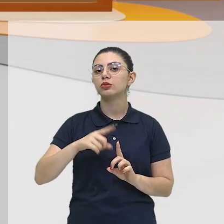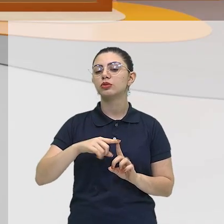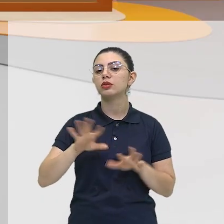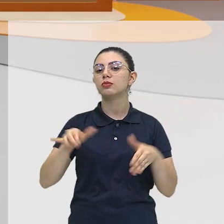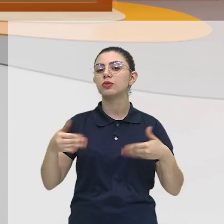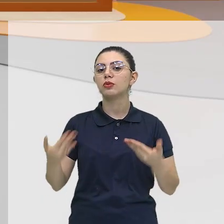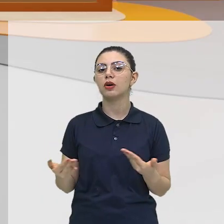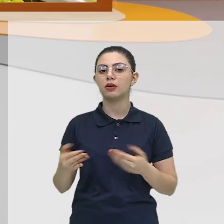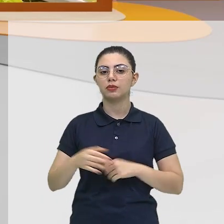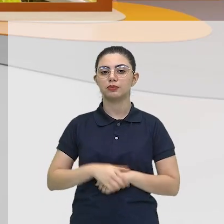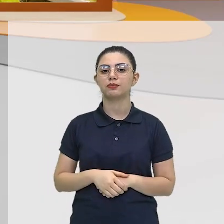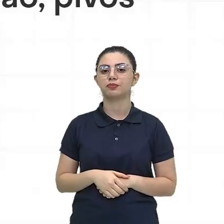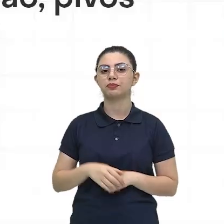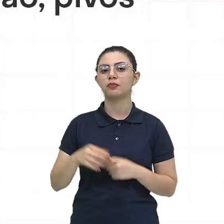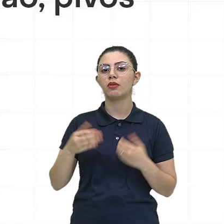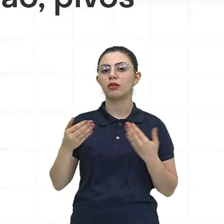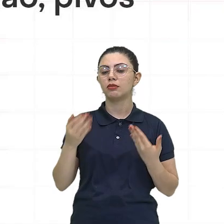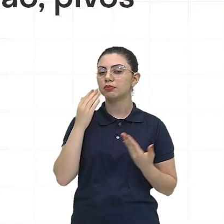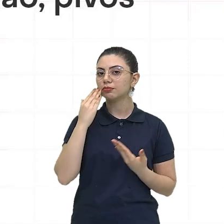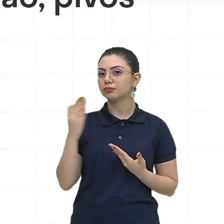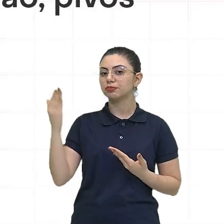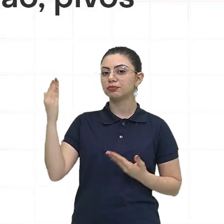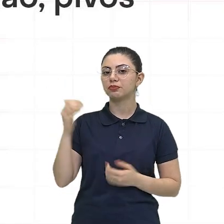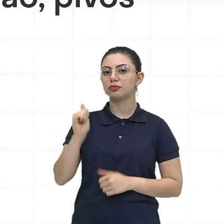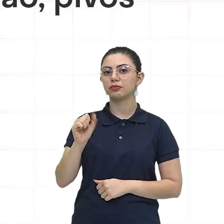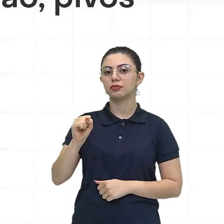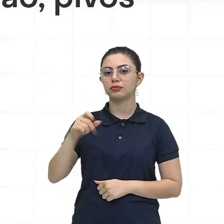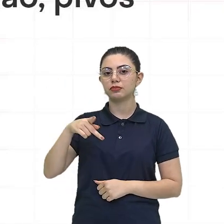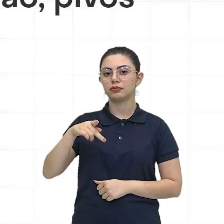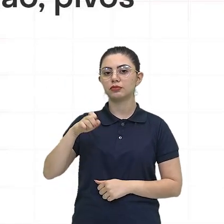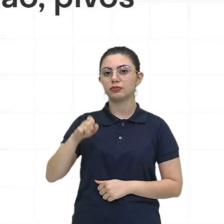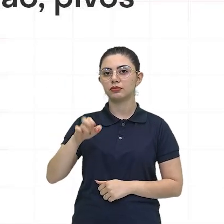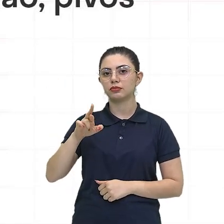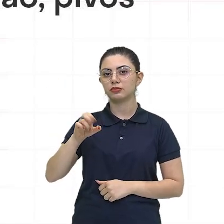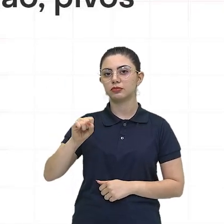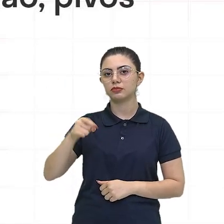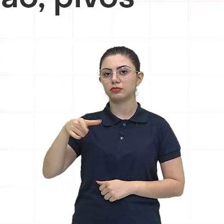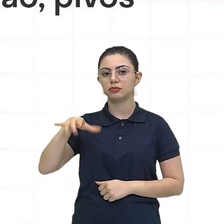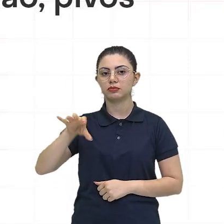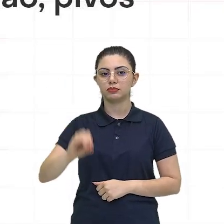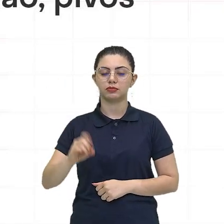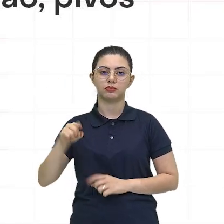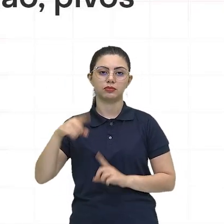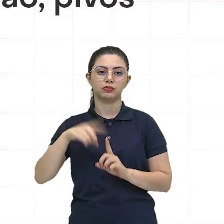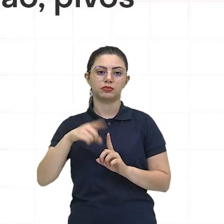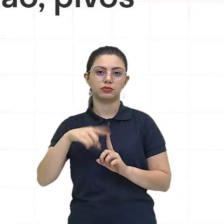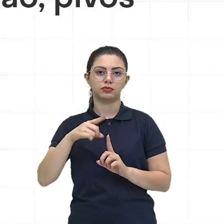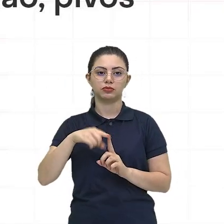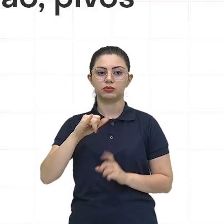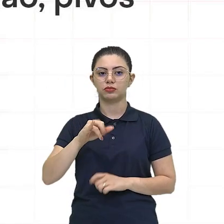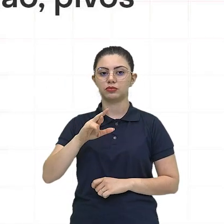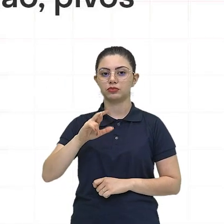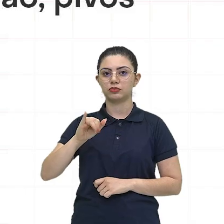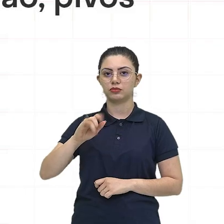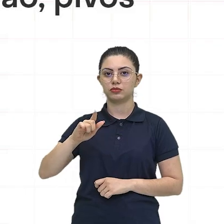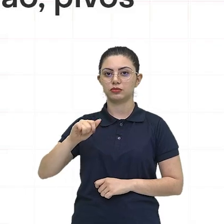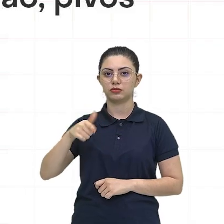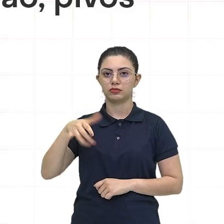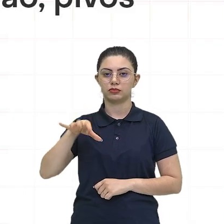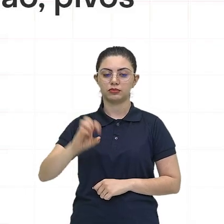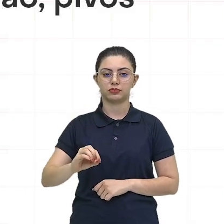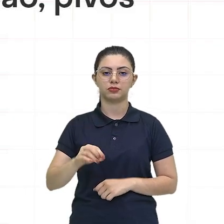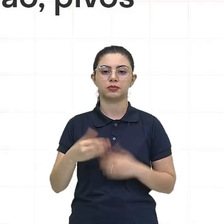irrigação por aspersão. Tá? A irrigação por aspersão, gente, a água ela é